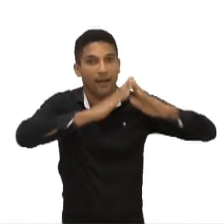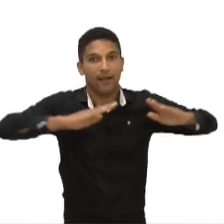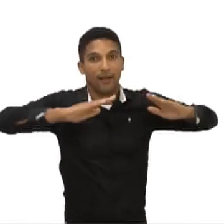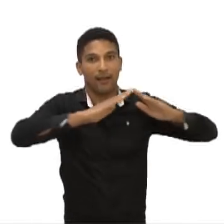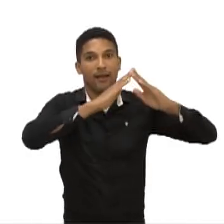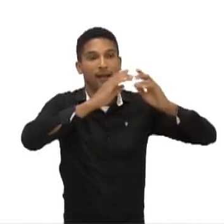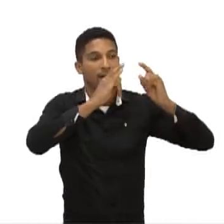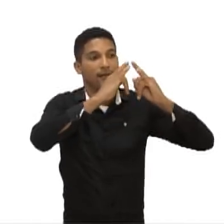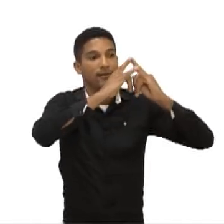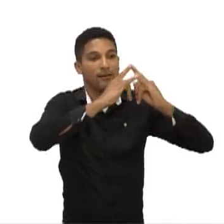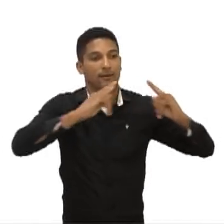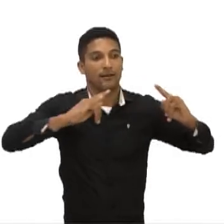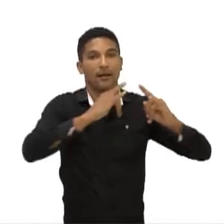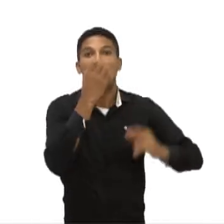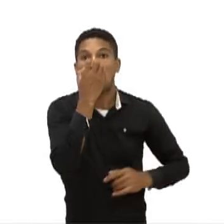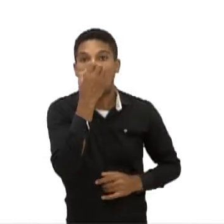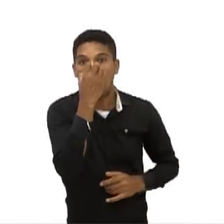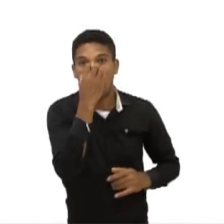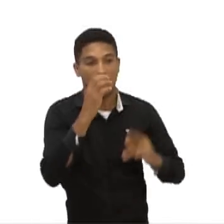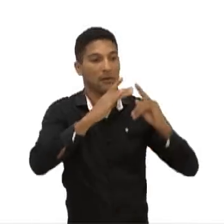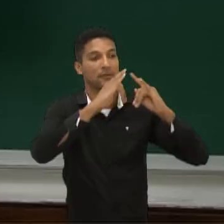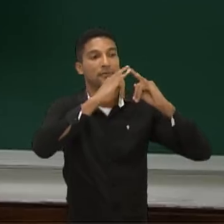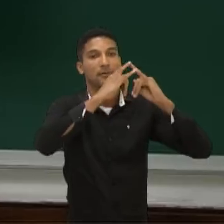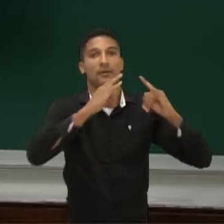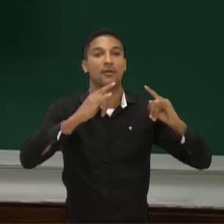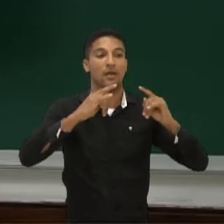professora falou para vocês, ó. AB, ou também vocês